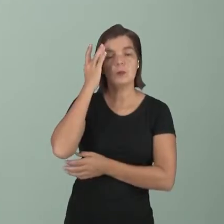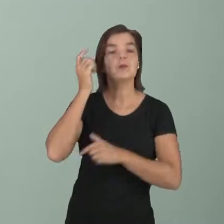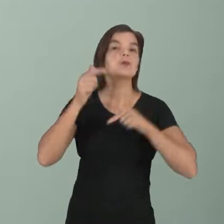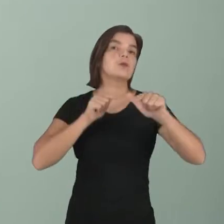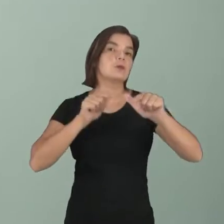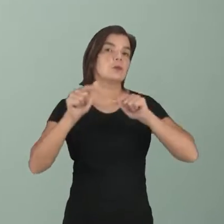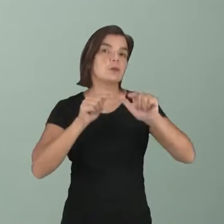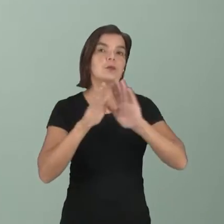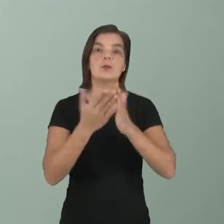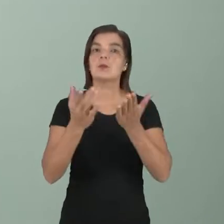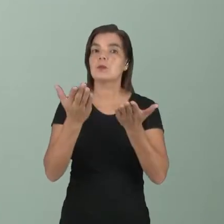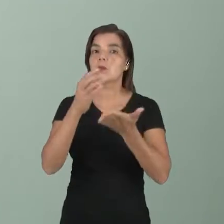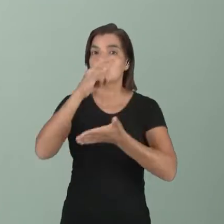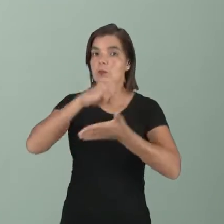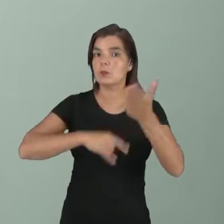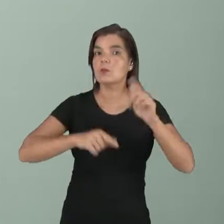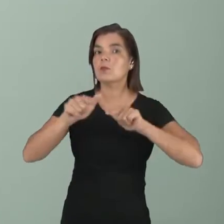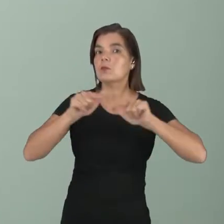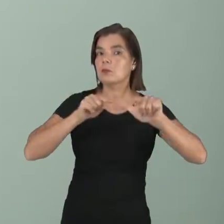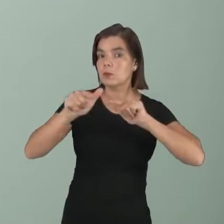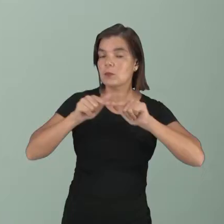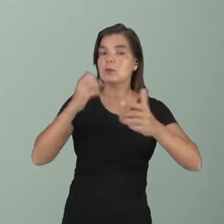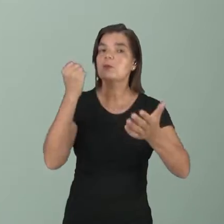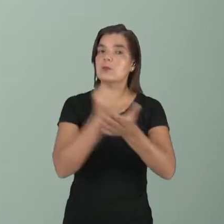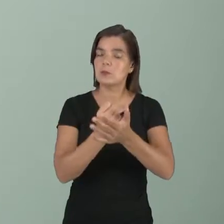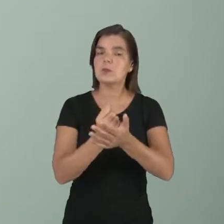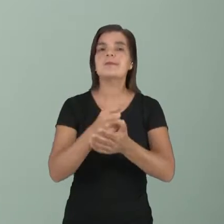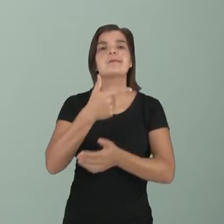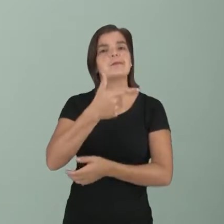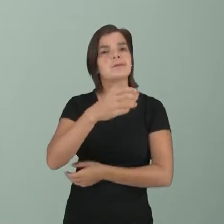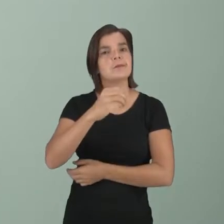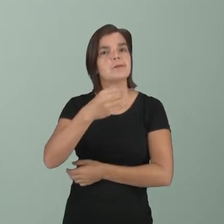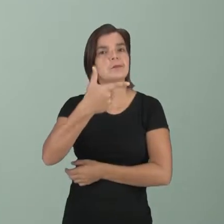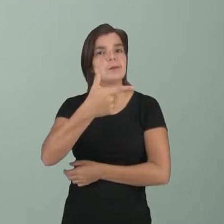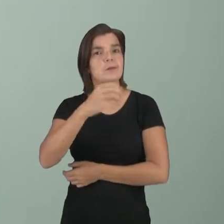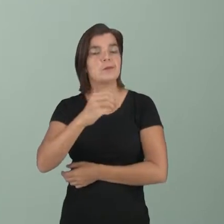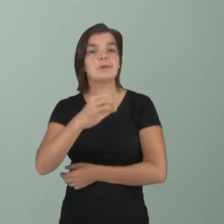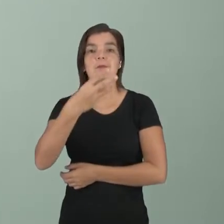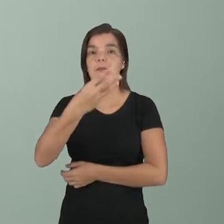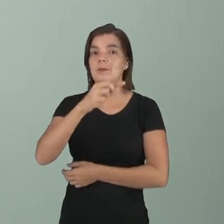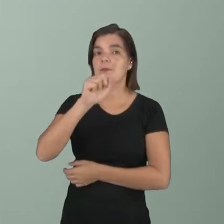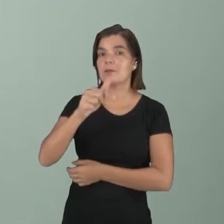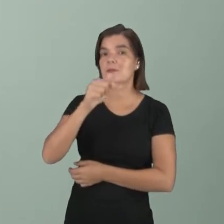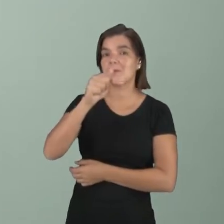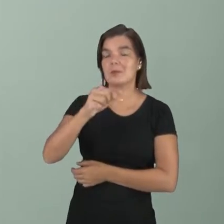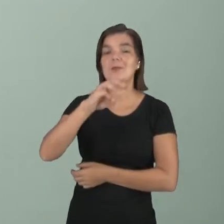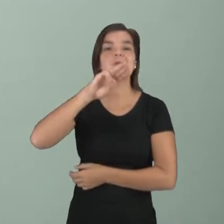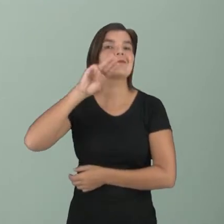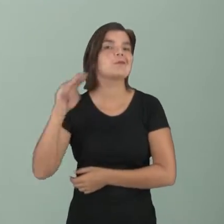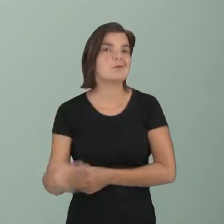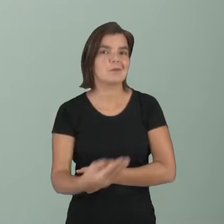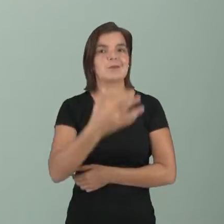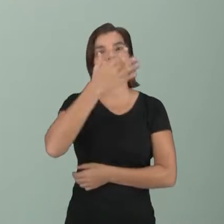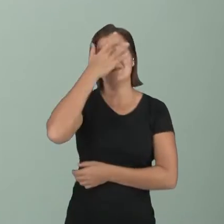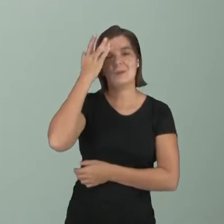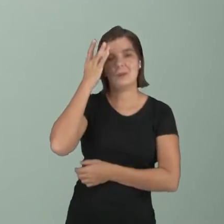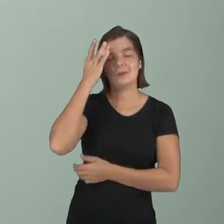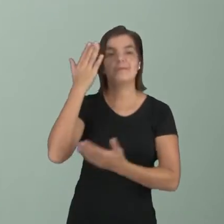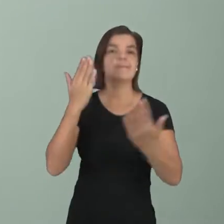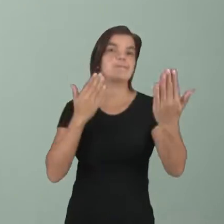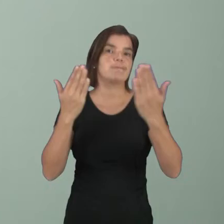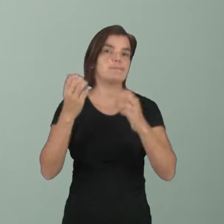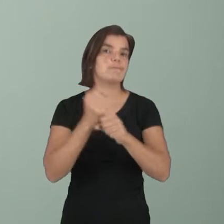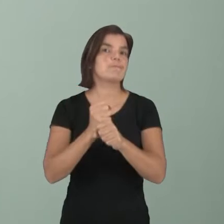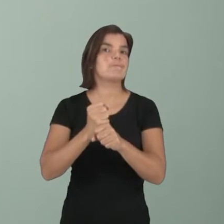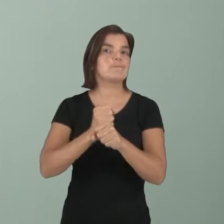pessoas trabalhando de carteira assinada, em 2020 nós tivemos aí menos 3,7 milhões de pessoas em